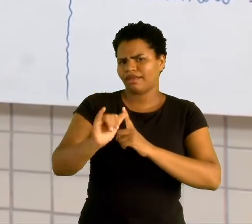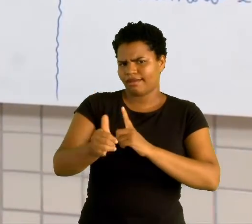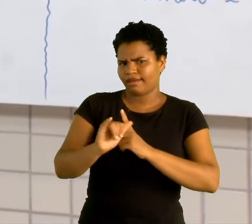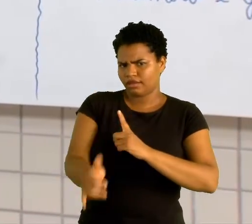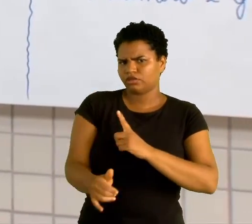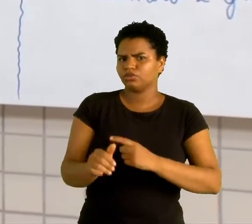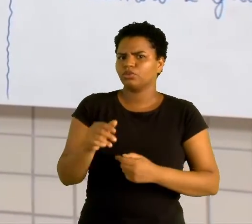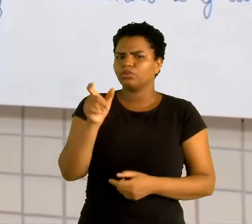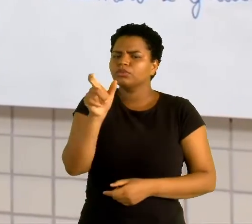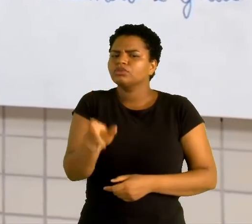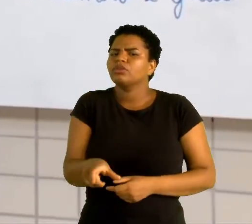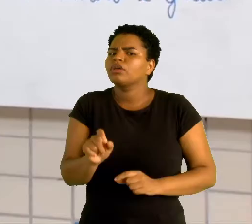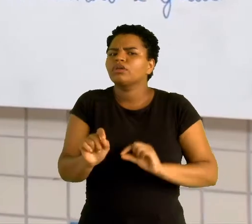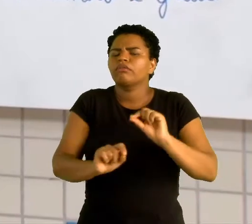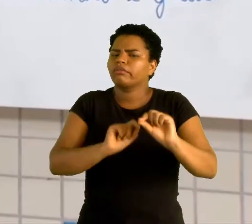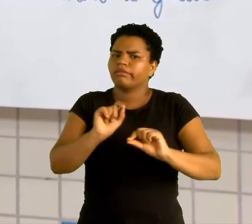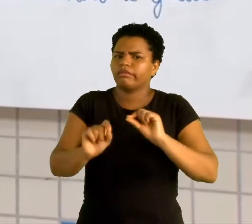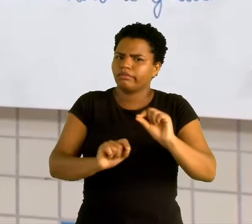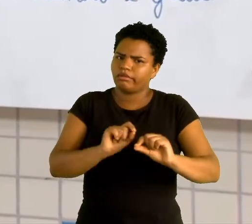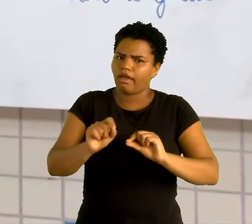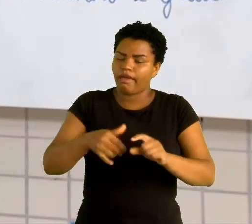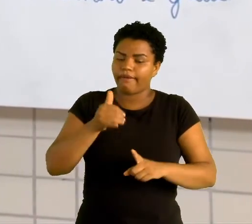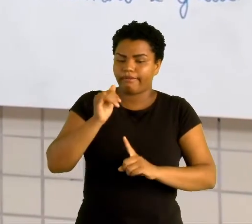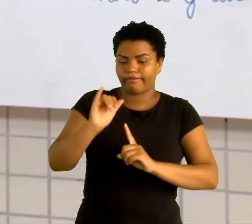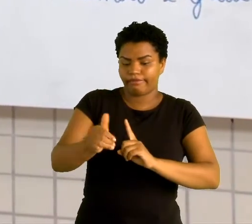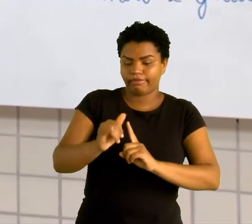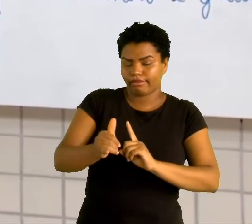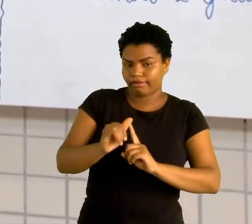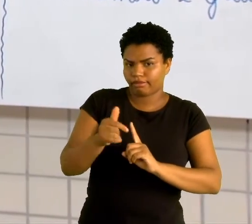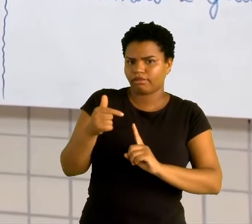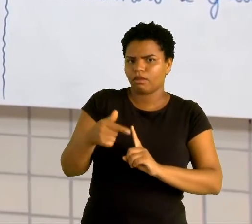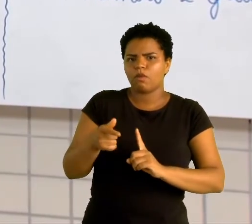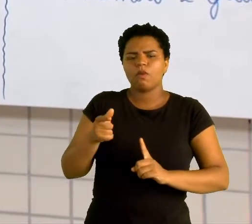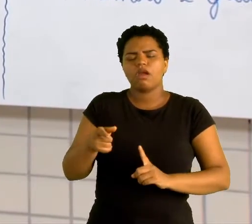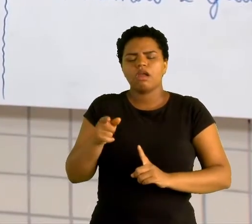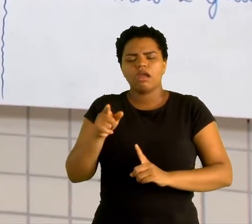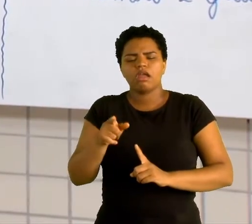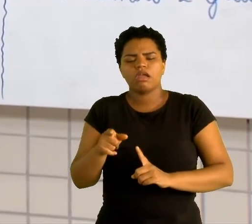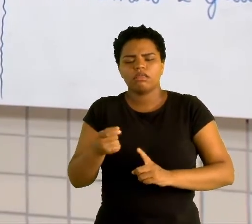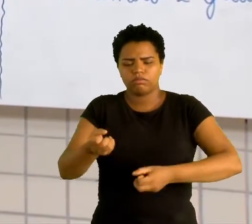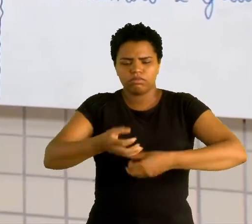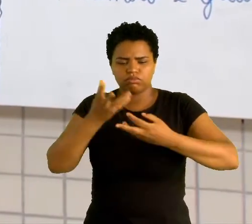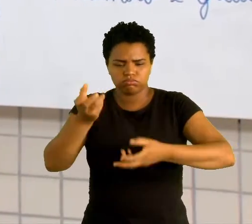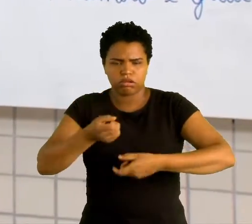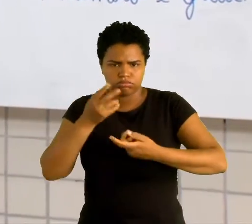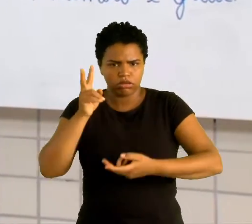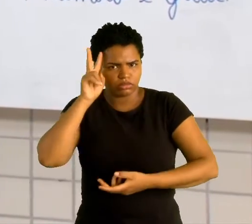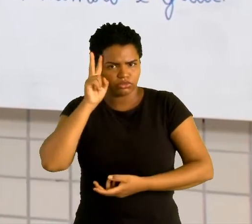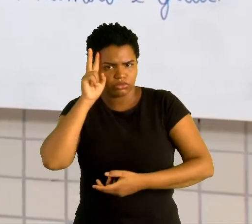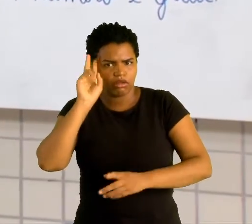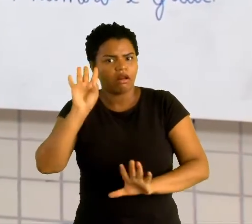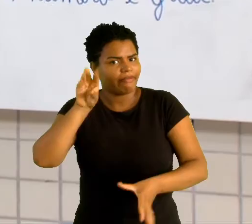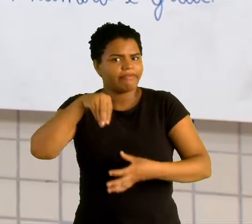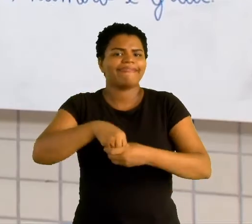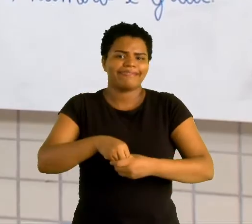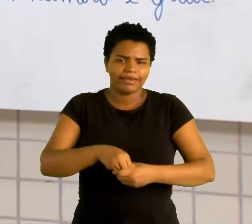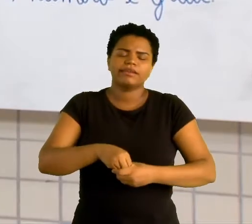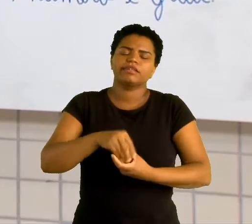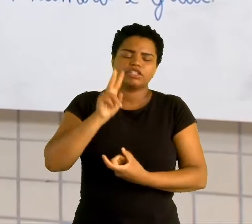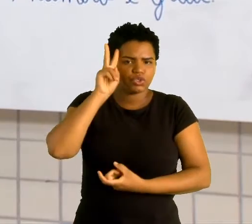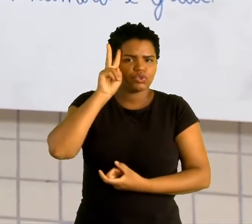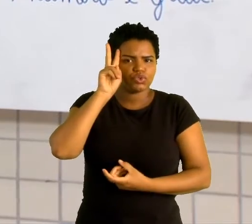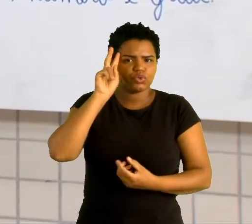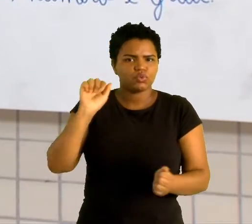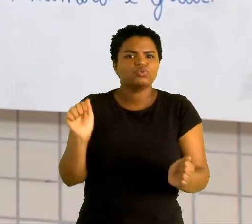de narrador que, além de narrar, de contar a história, ele está ali dentro da história, fazendo parte